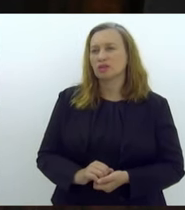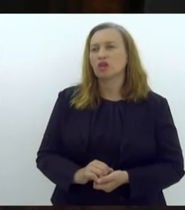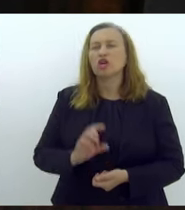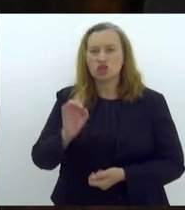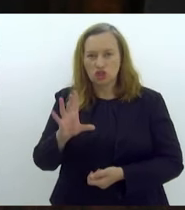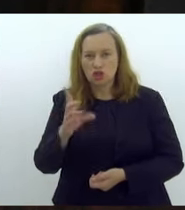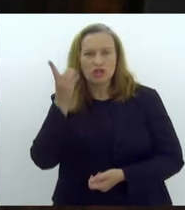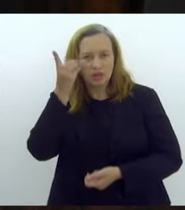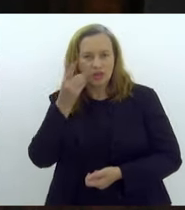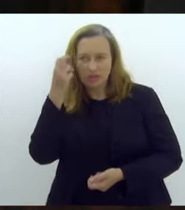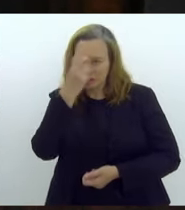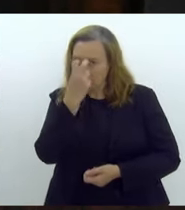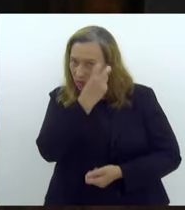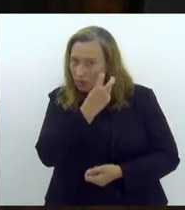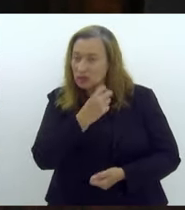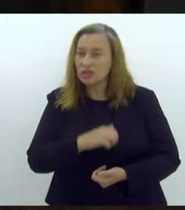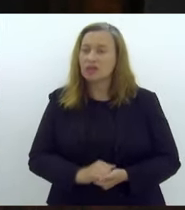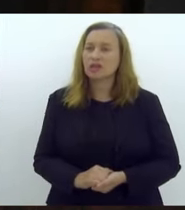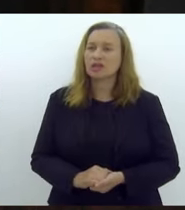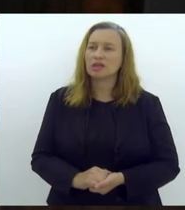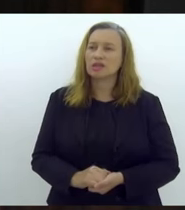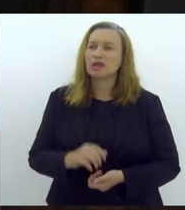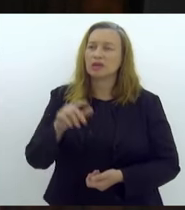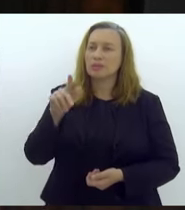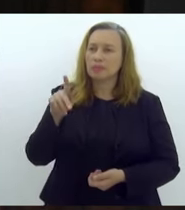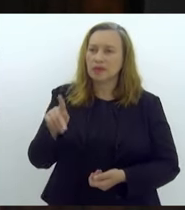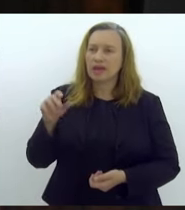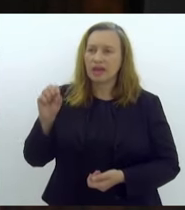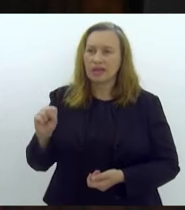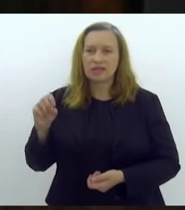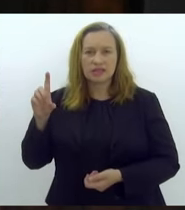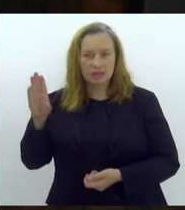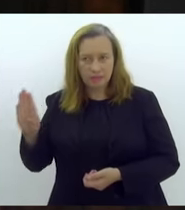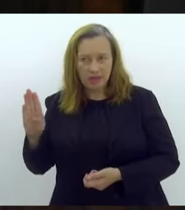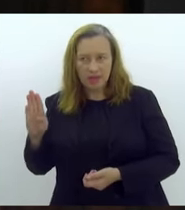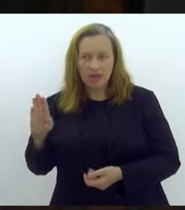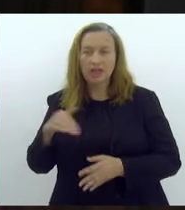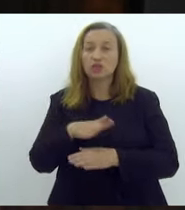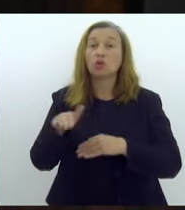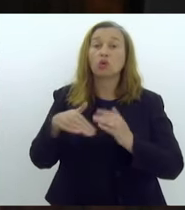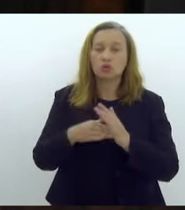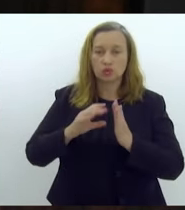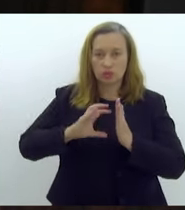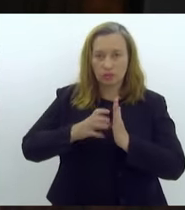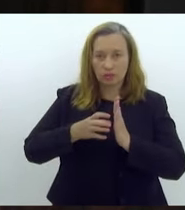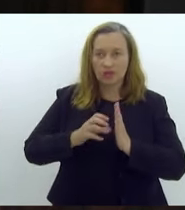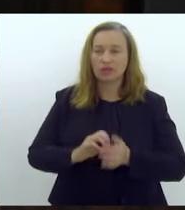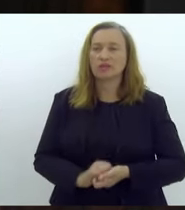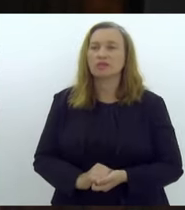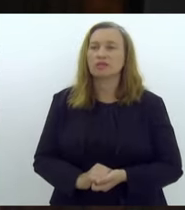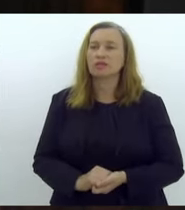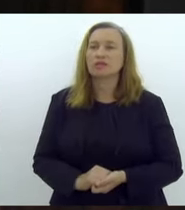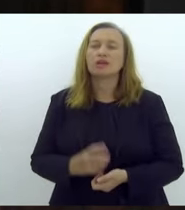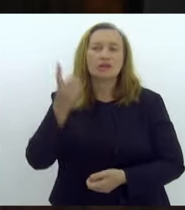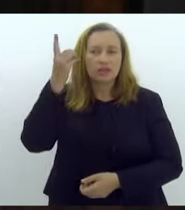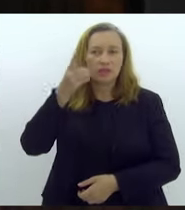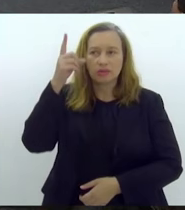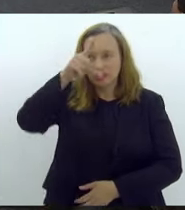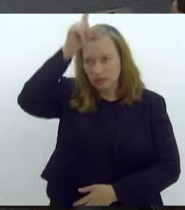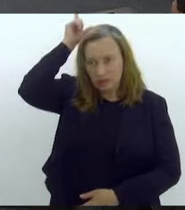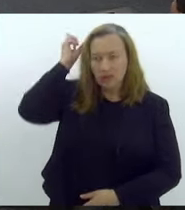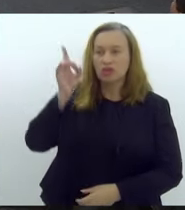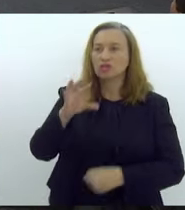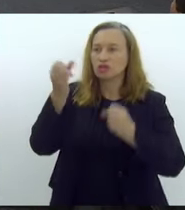deputada Verônica Lima. PSB é a bancada. Deputado Luiz Paulo. Só uma explicação,